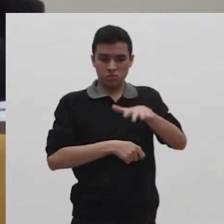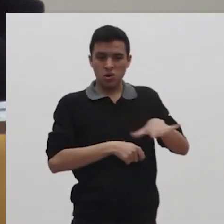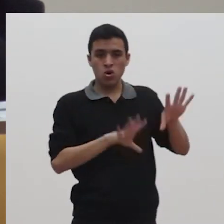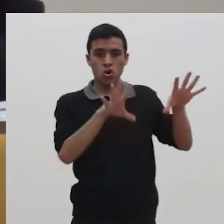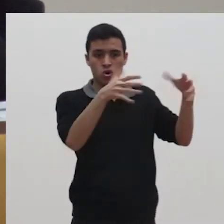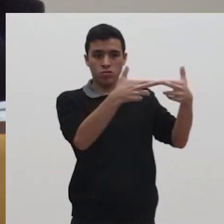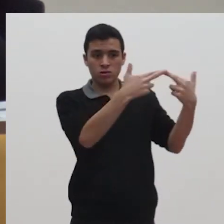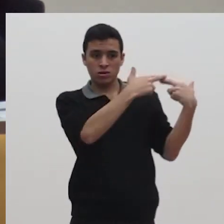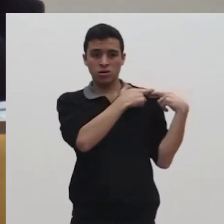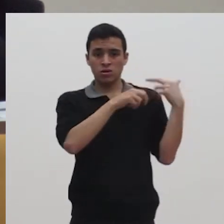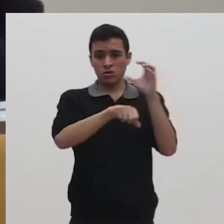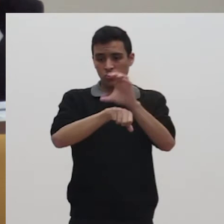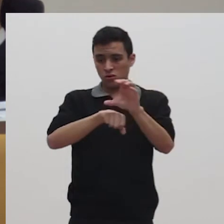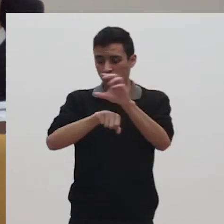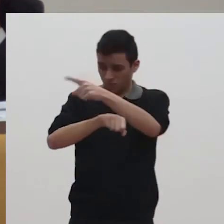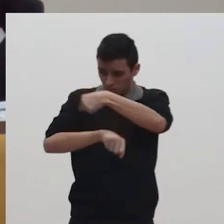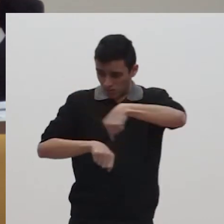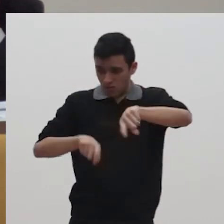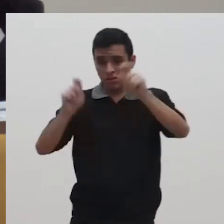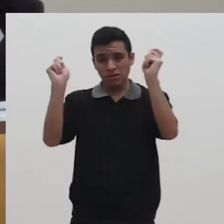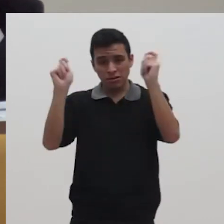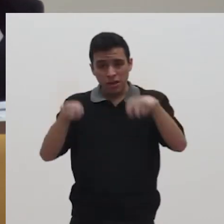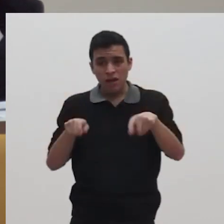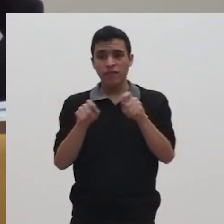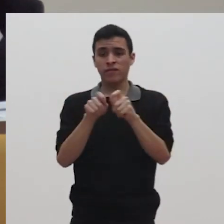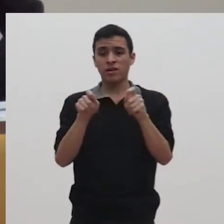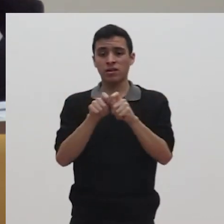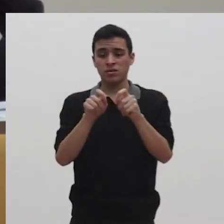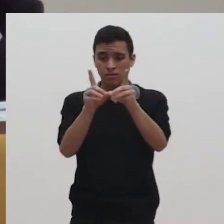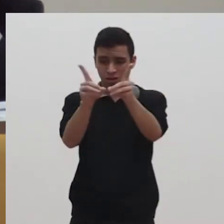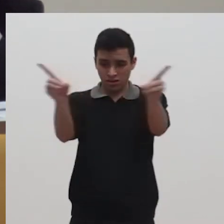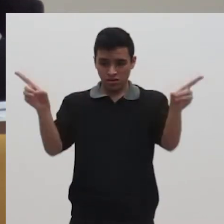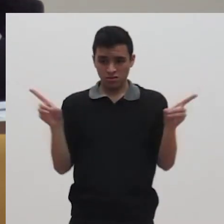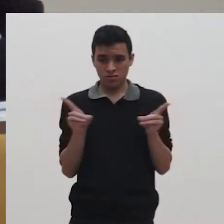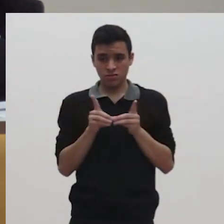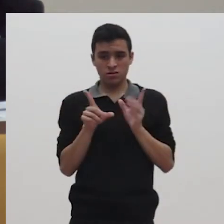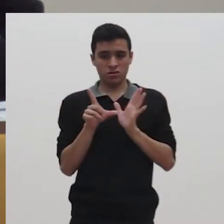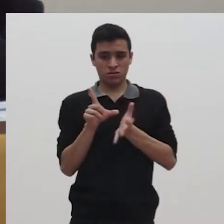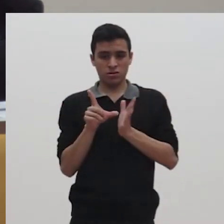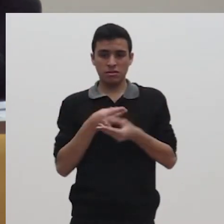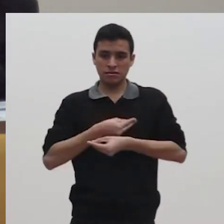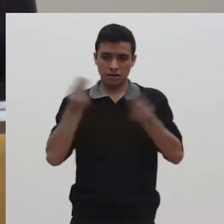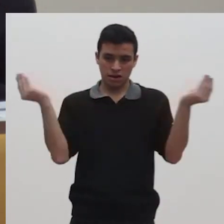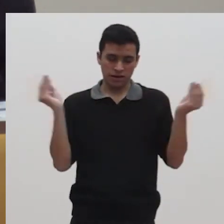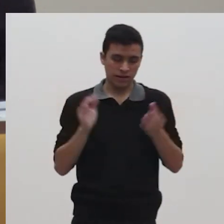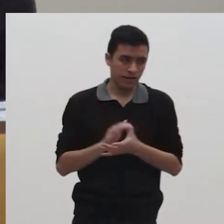Progep, para que cursos como esse possam ser realizados, inclusive, pelo Departamento de Letras Libras.